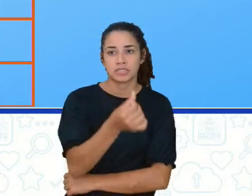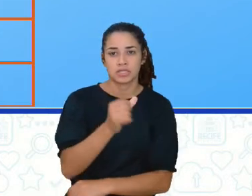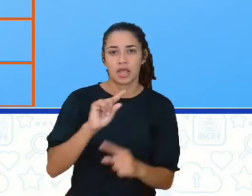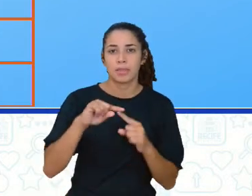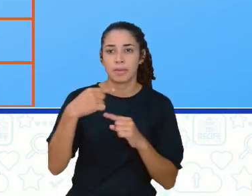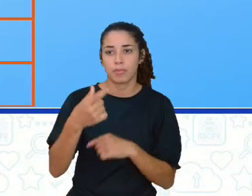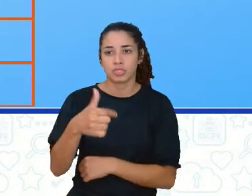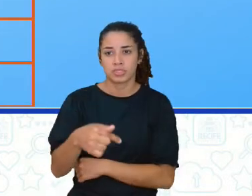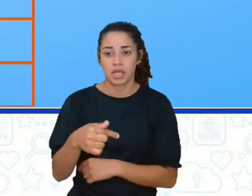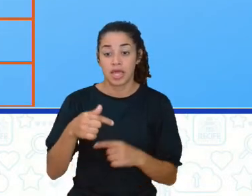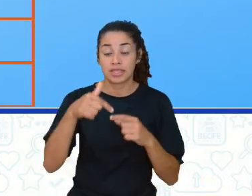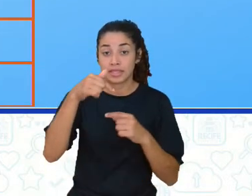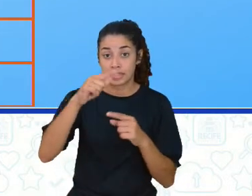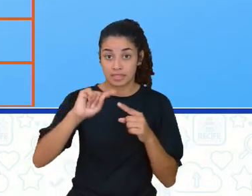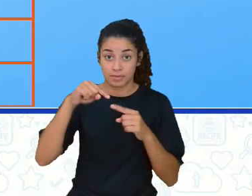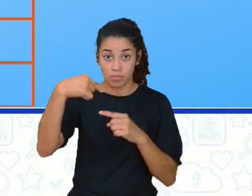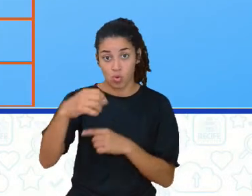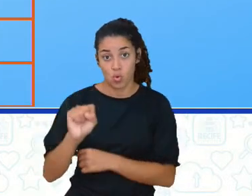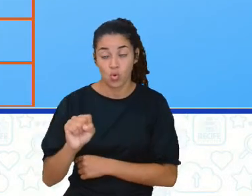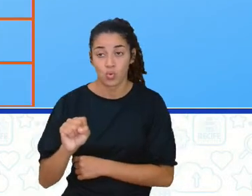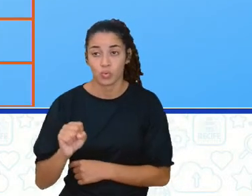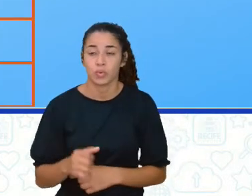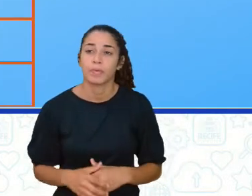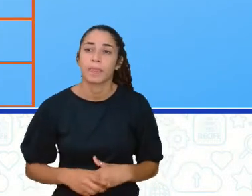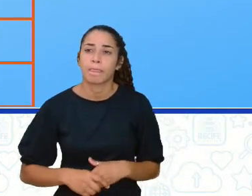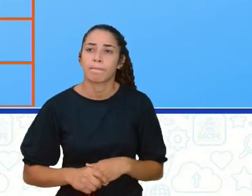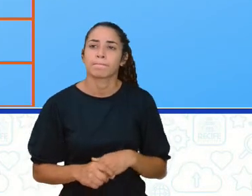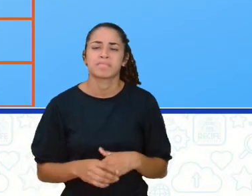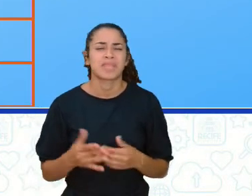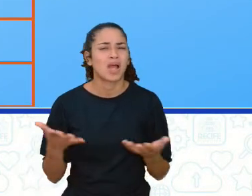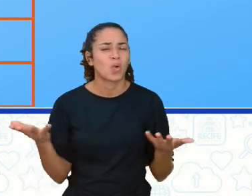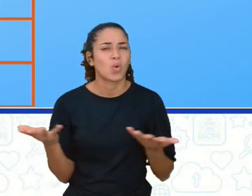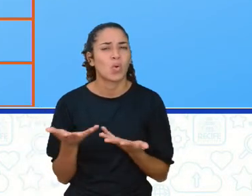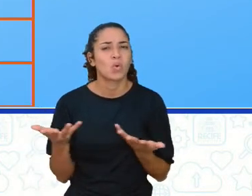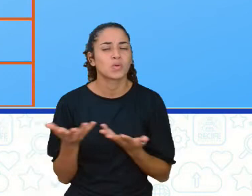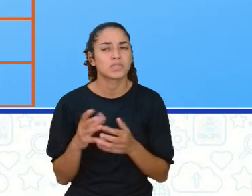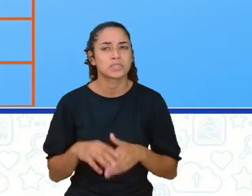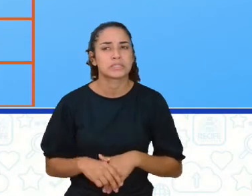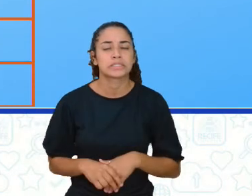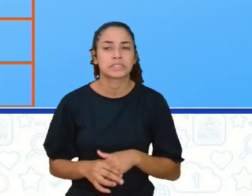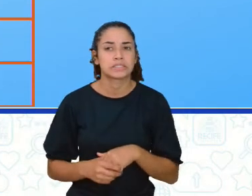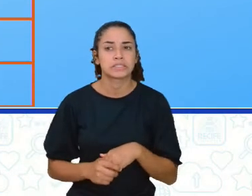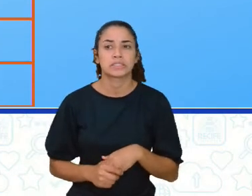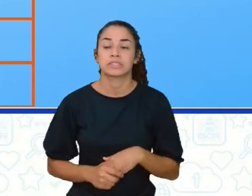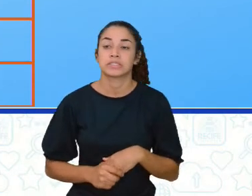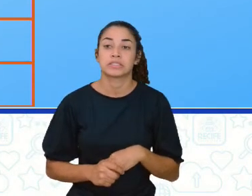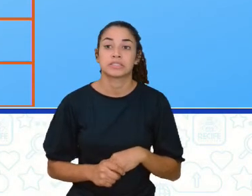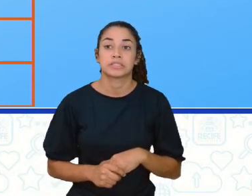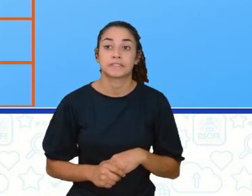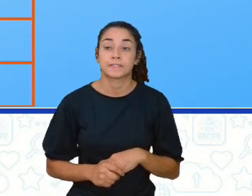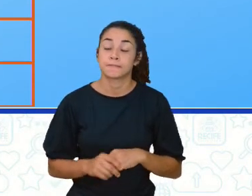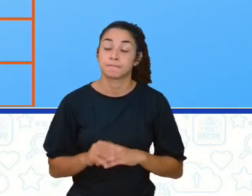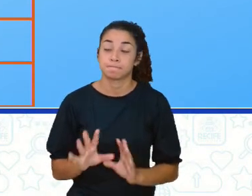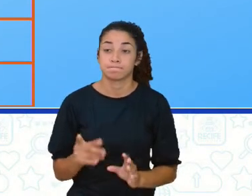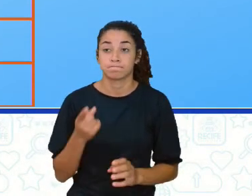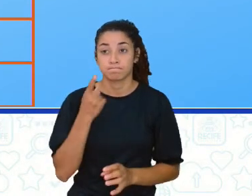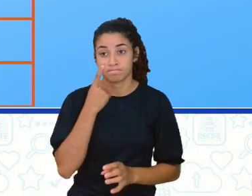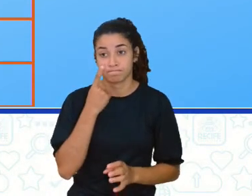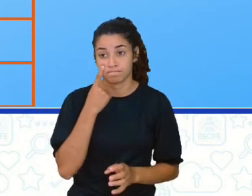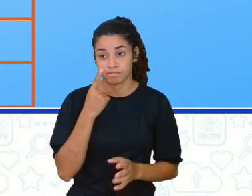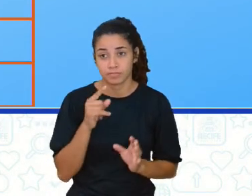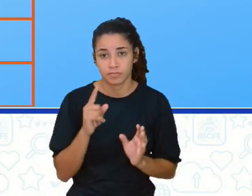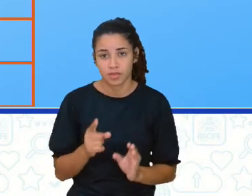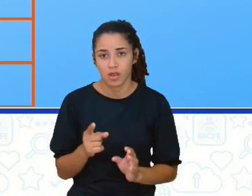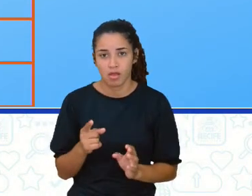7, 7, 8. Professora, e agora? Bom, gente, Como eu não coloquei